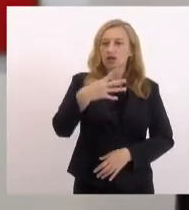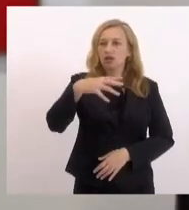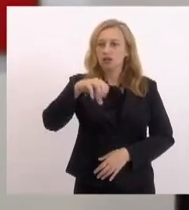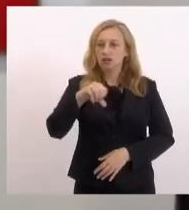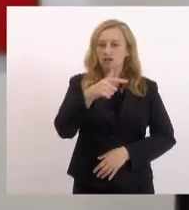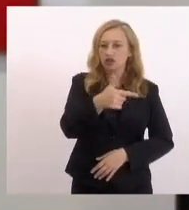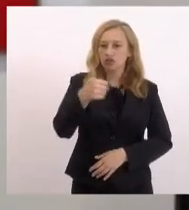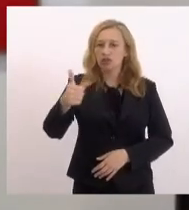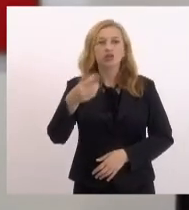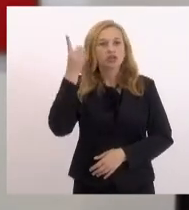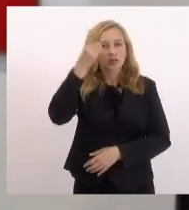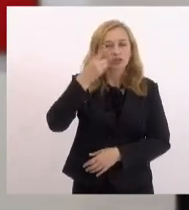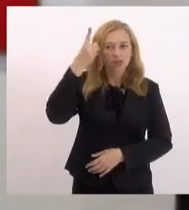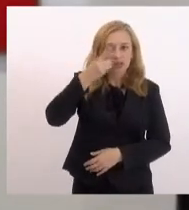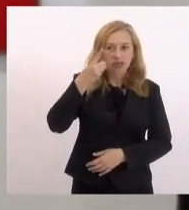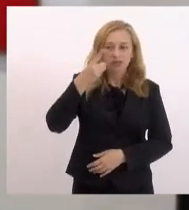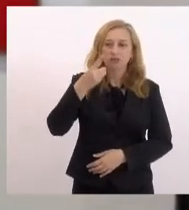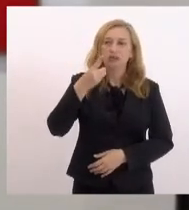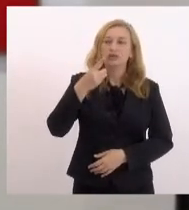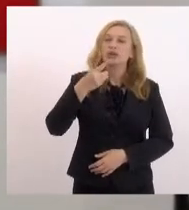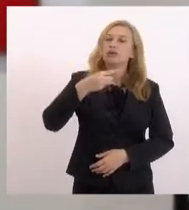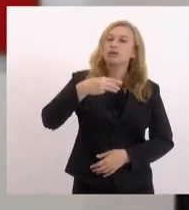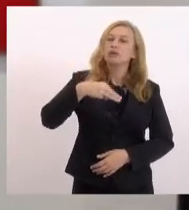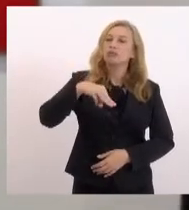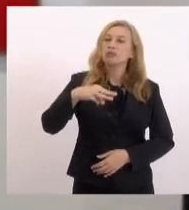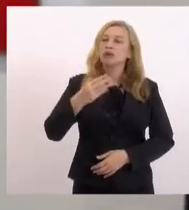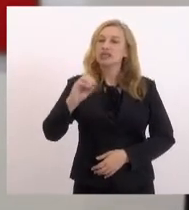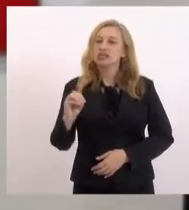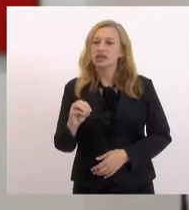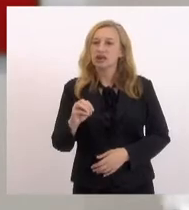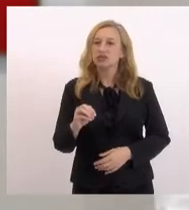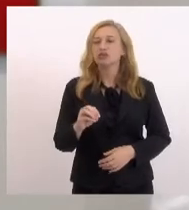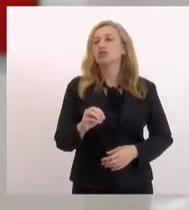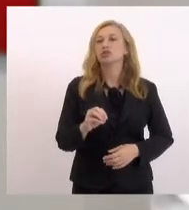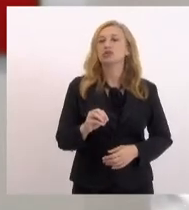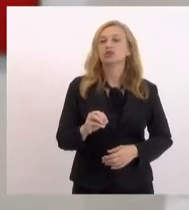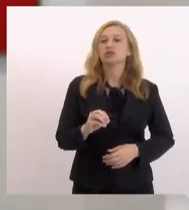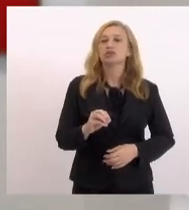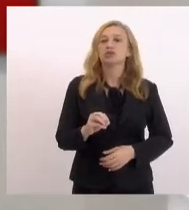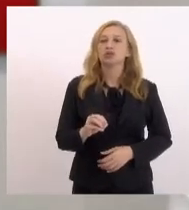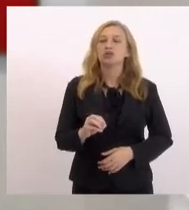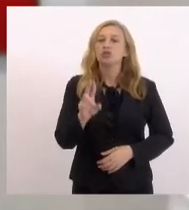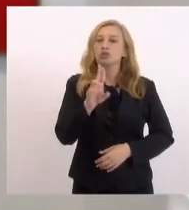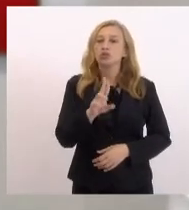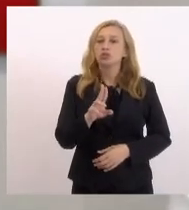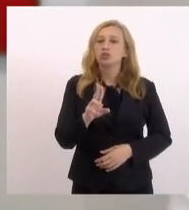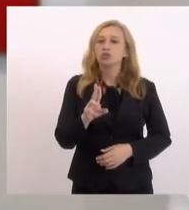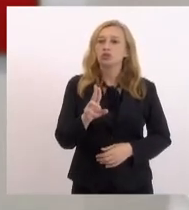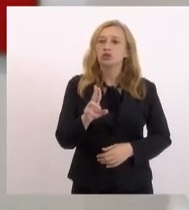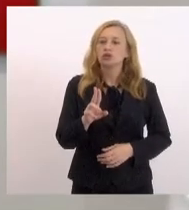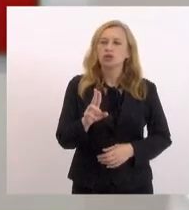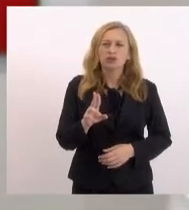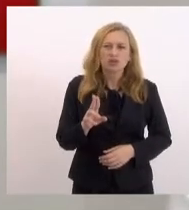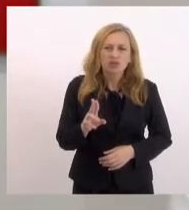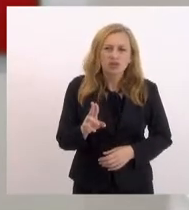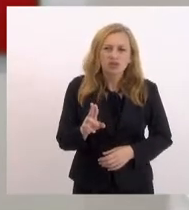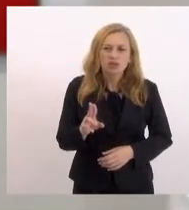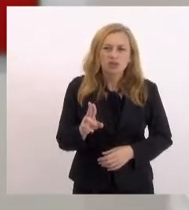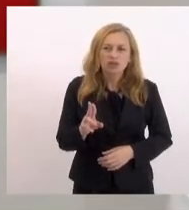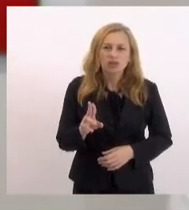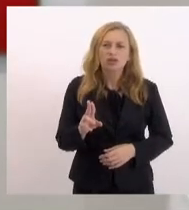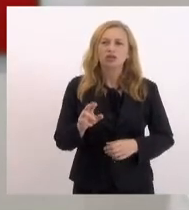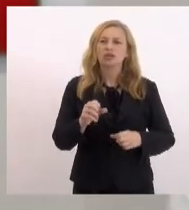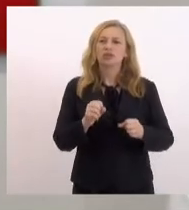de autoria do deputado Marcelo Dino, considera de utilidade pública a Associação Beneficente Luso-Brasileira, Lusobras.